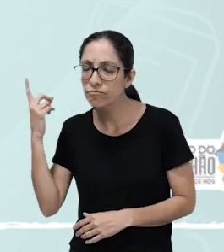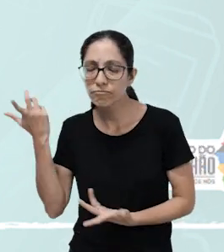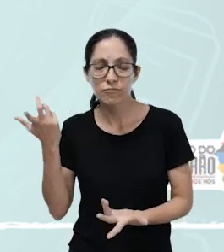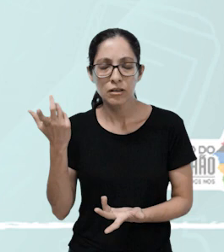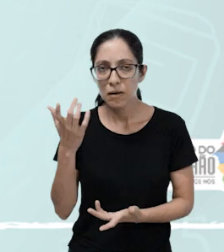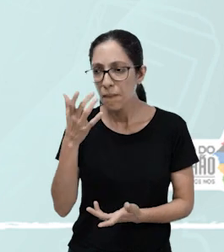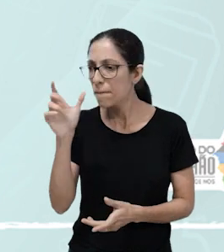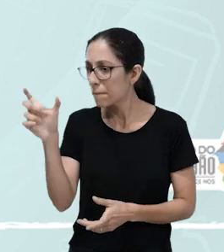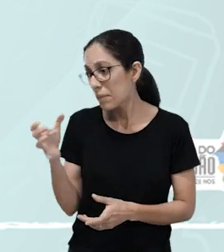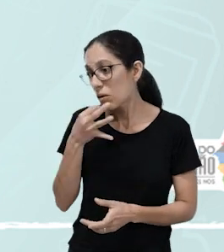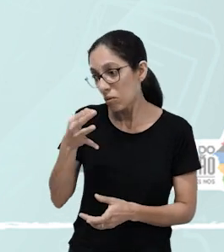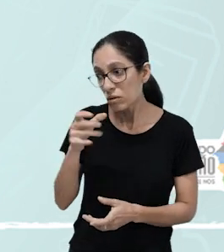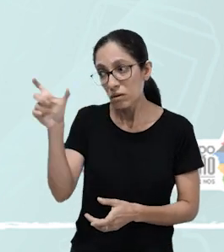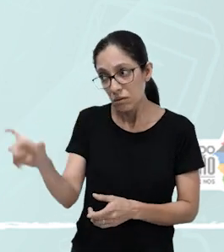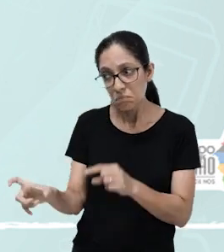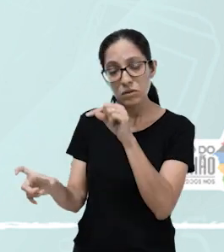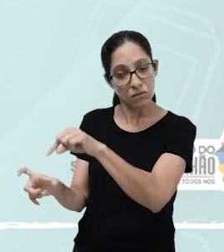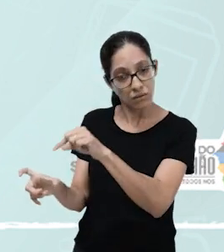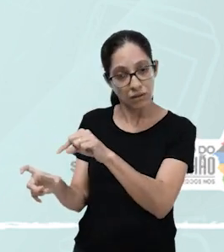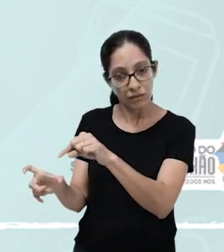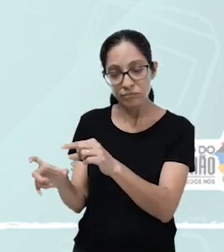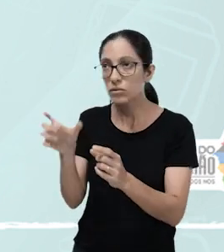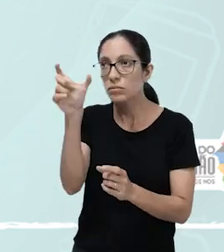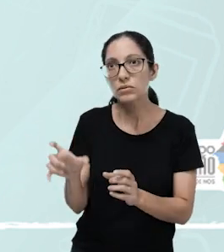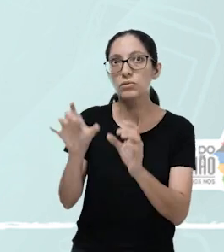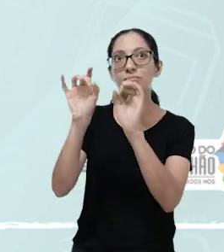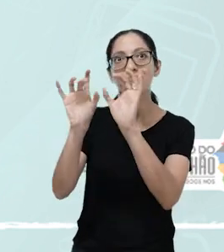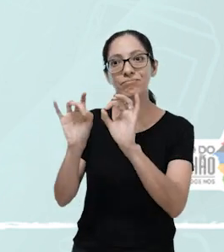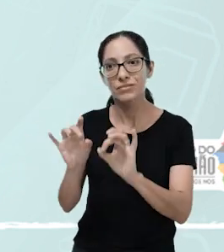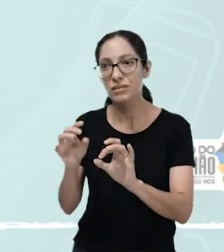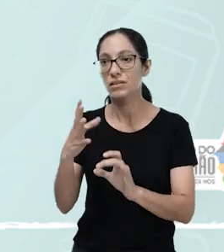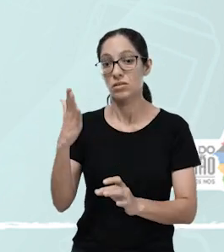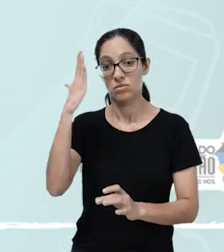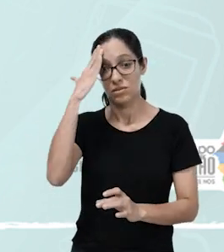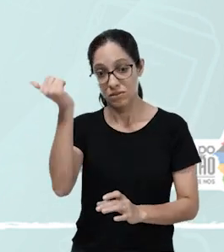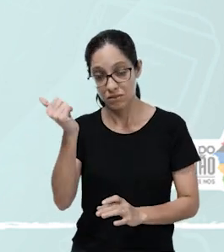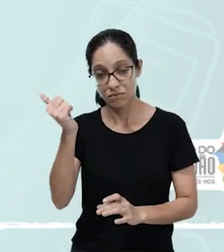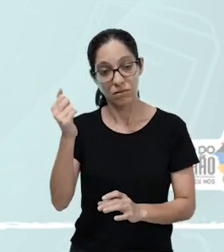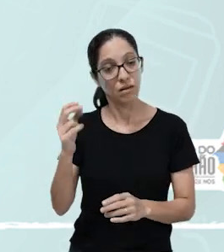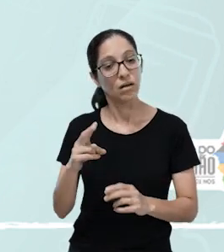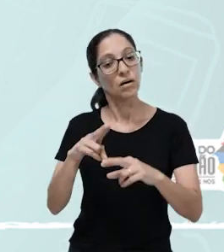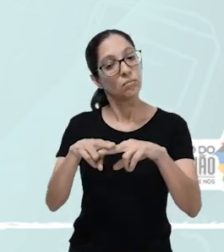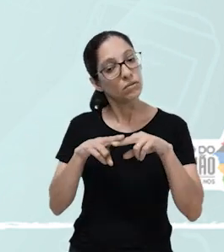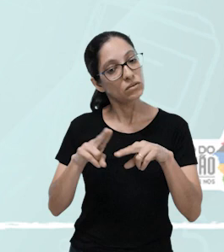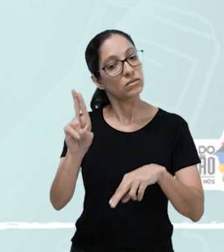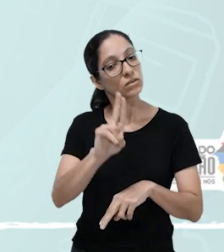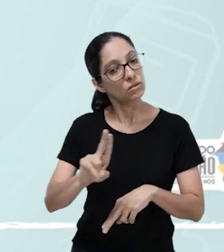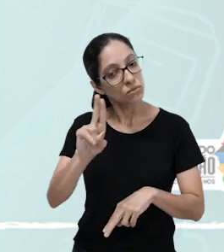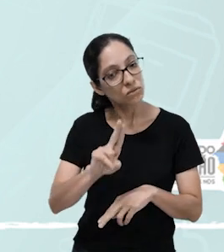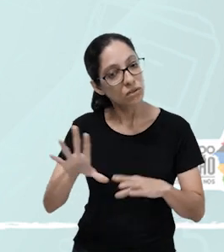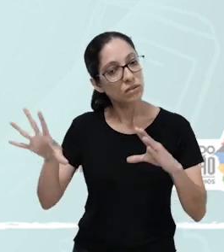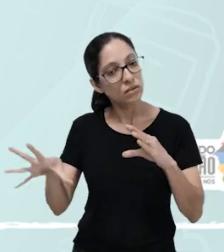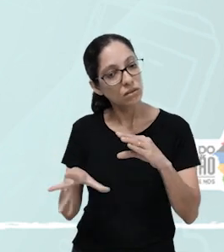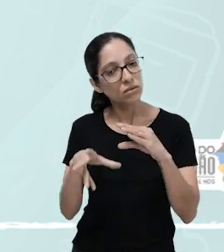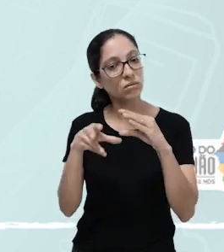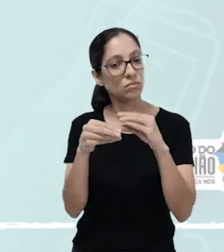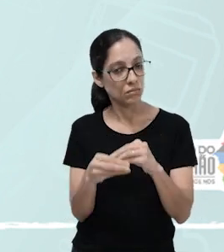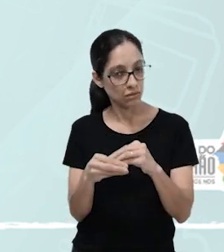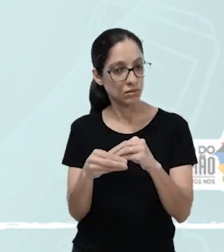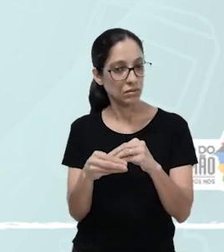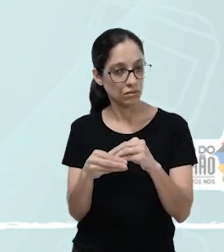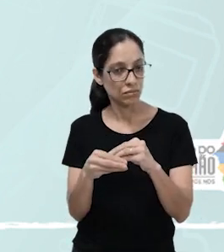está lá. Tá? Então, não é uma pessoa específica, mas é alguém. Por isso que eu usei a composição